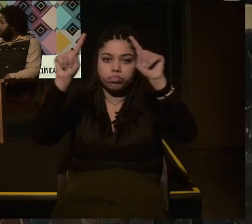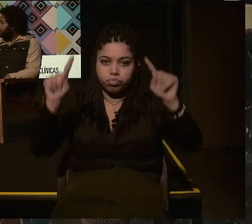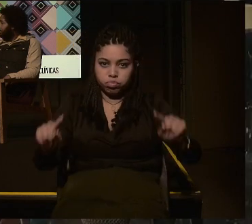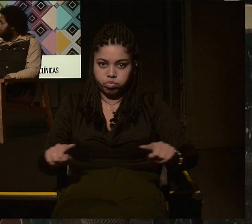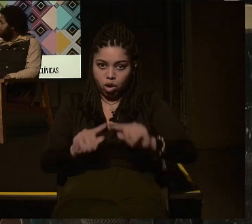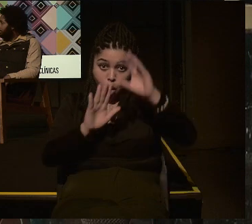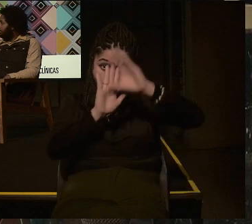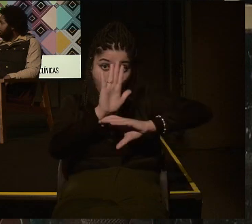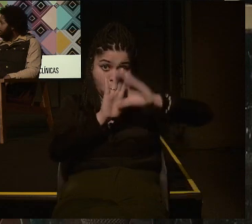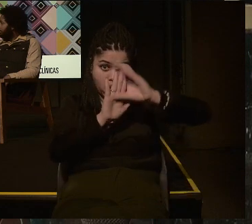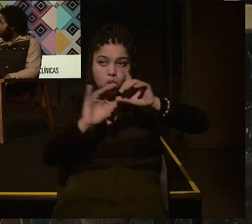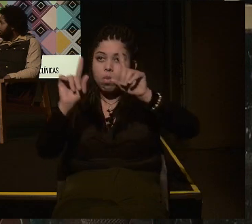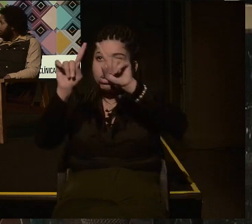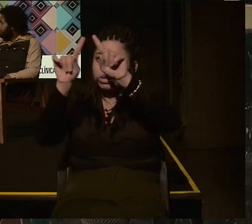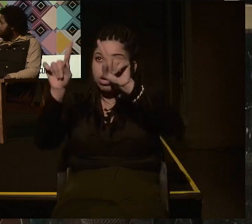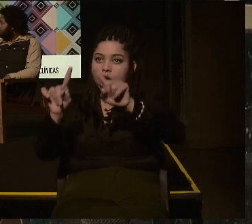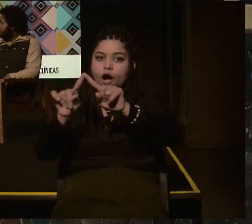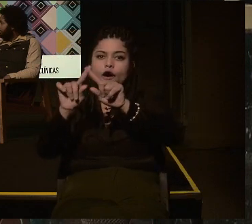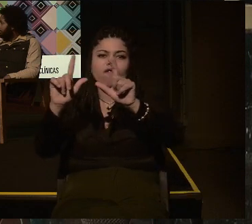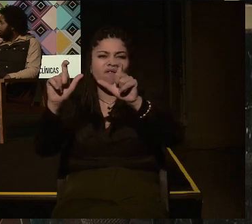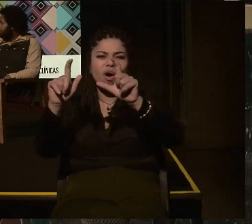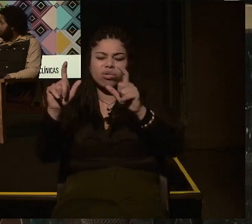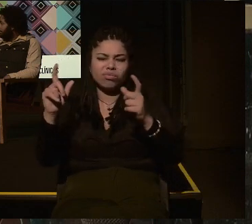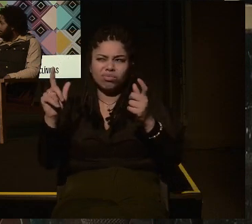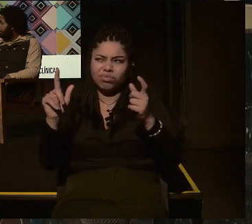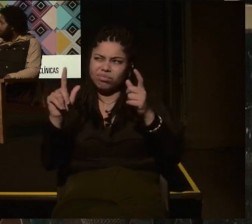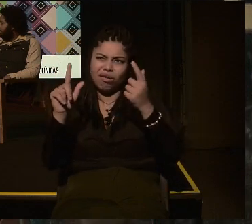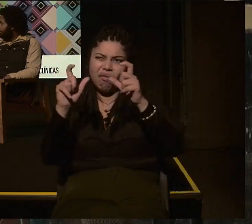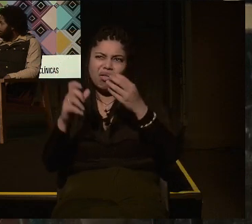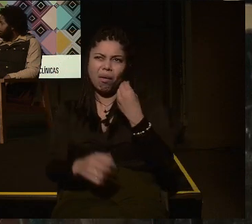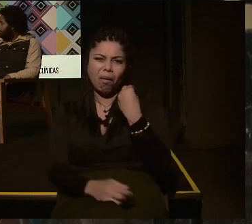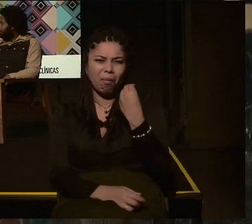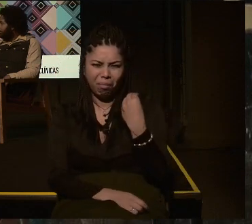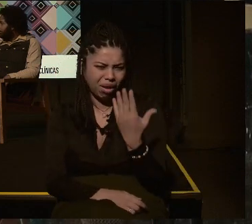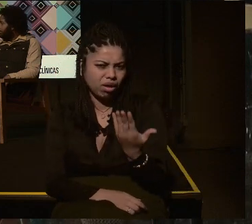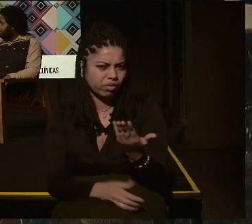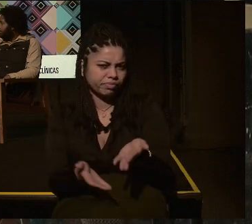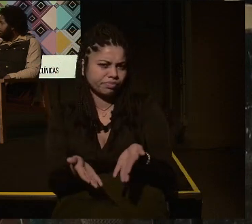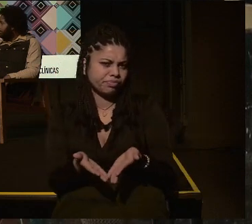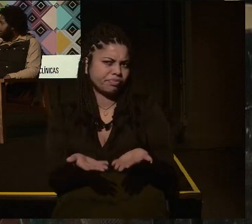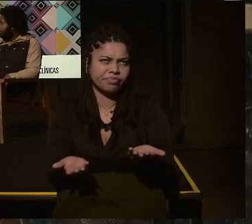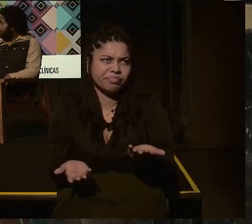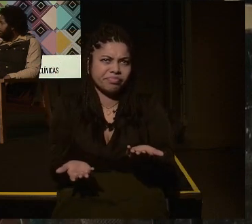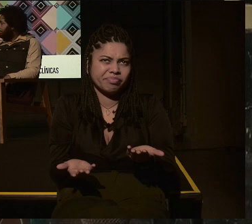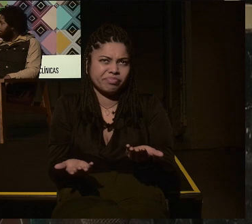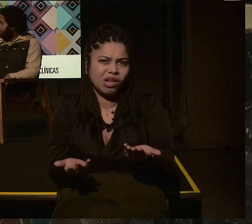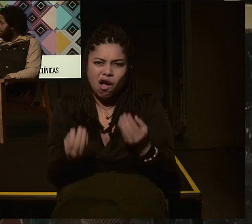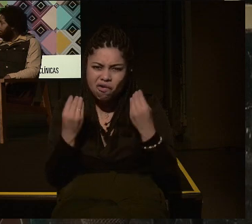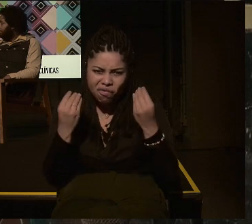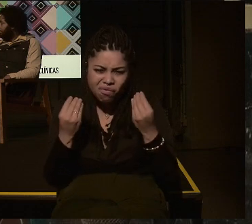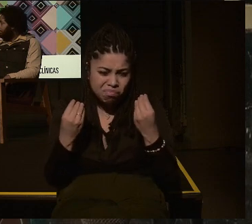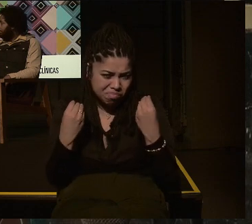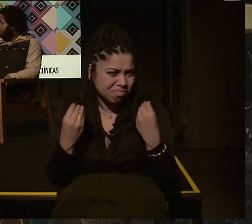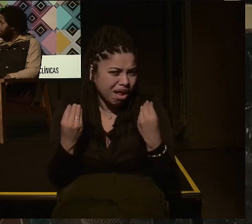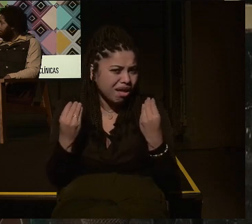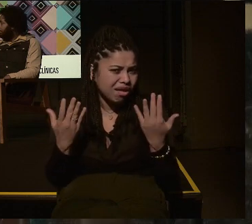Não preciso explicar muito por que alguém num currículo pede foto. Né? Uma coisa que não, a foto não conta muito